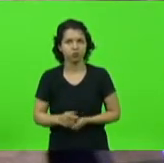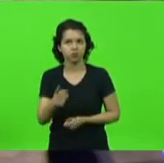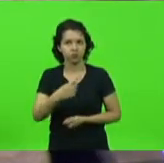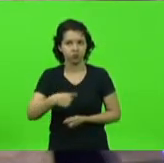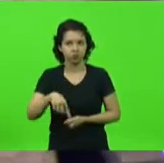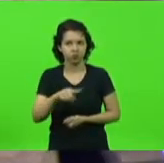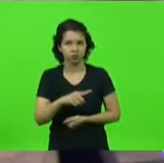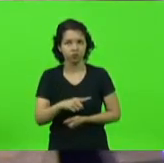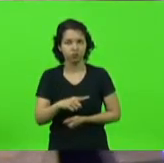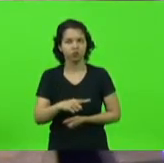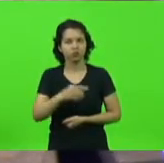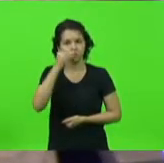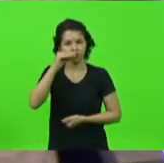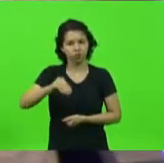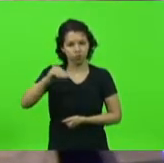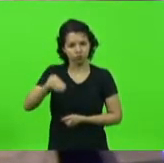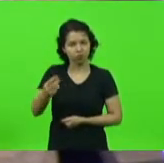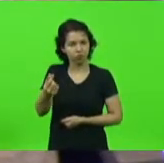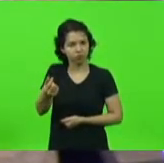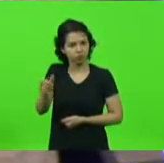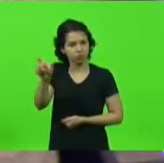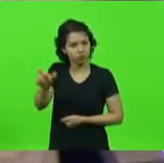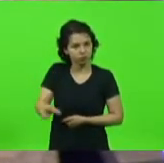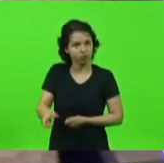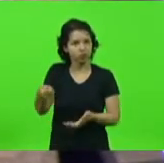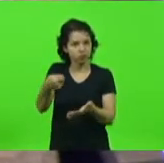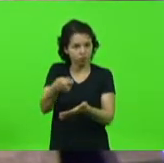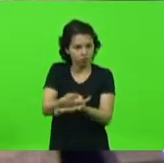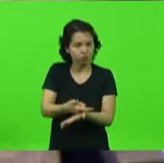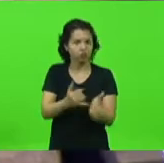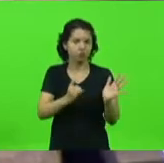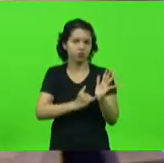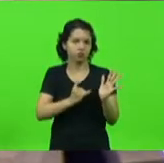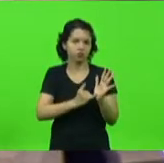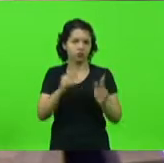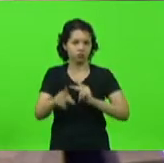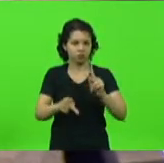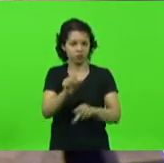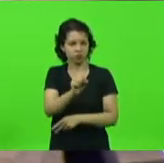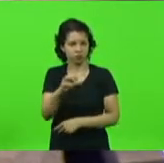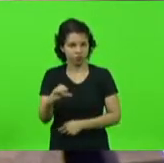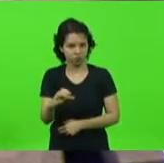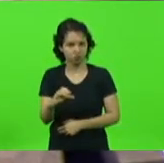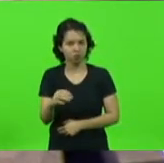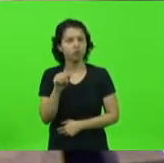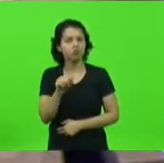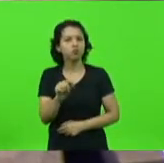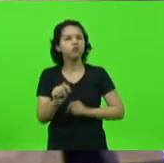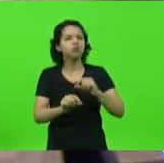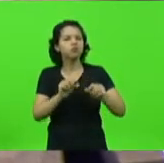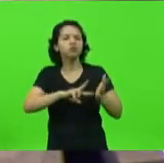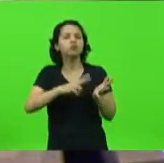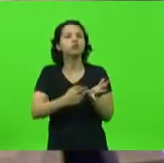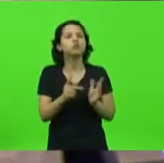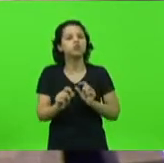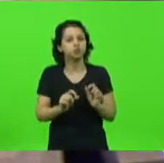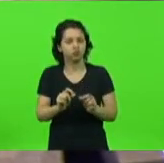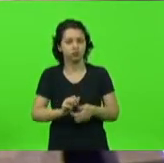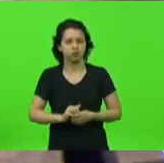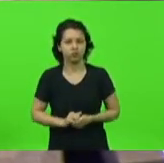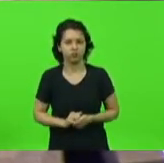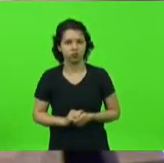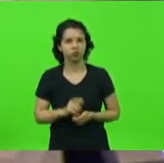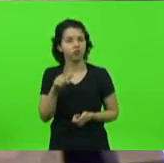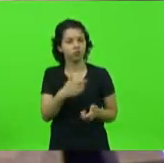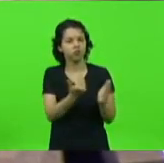grande desrespeito ao dinheiro do pagador de impostos catarinense. O que está em jogo aqui no primeiro parágrafo do artigo 3º? Um aumento